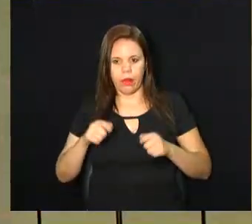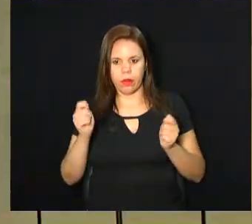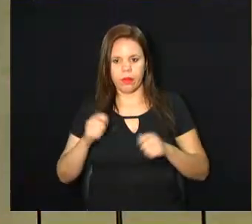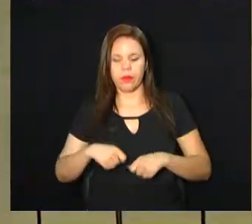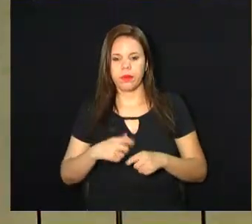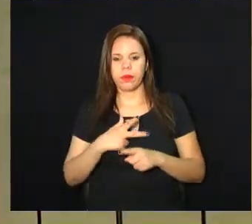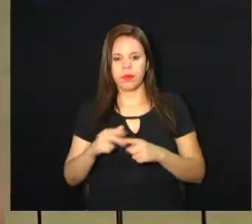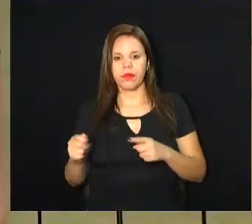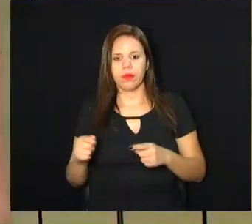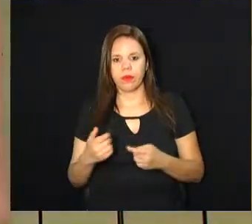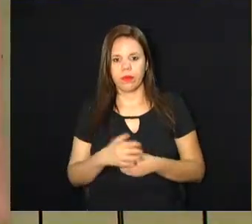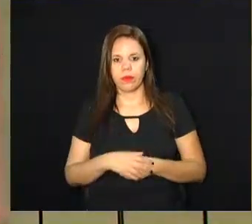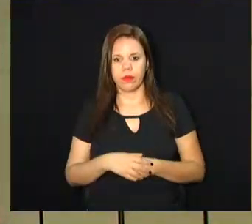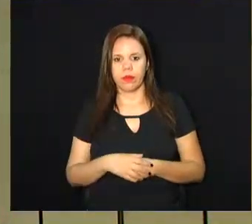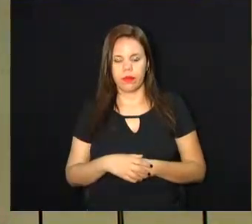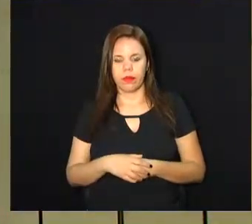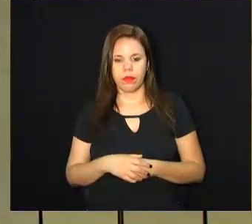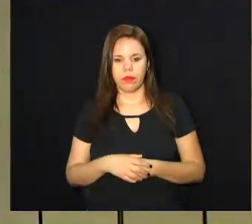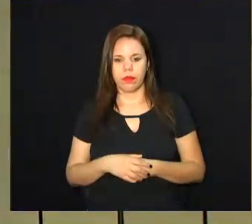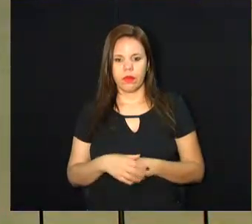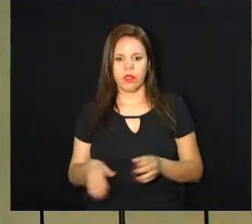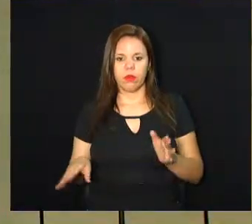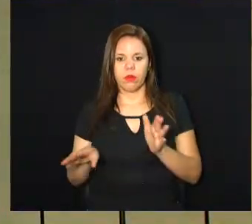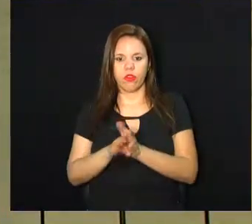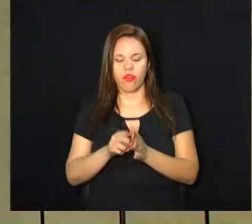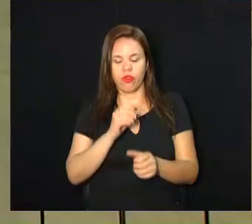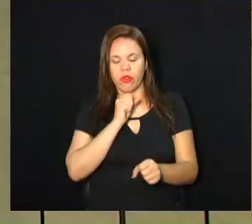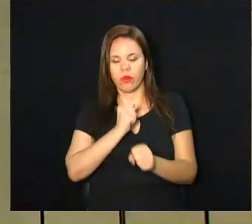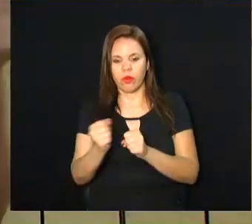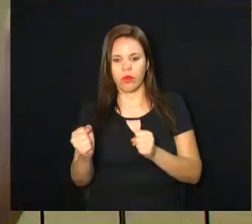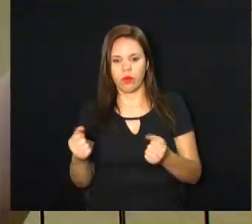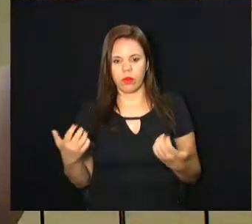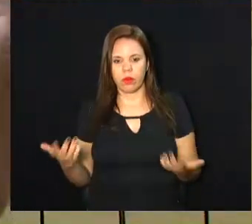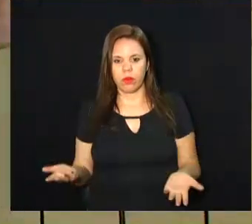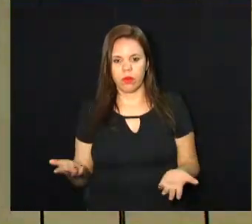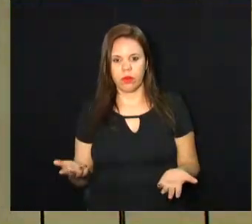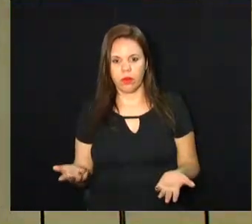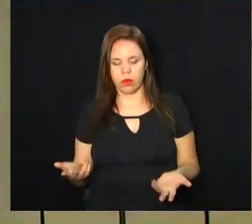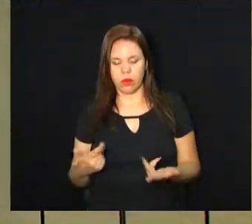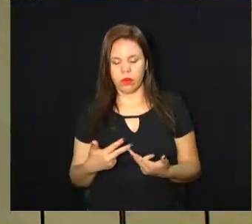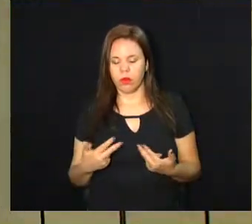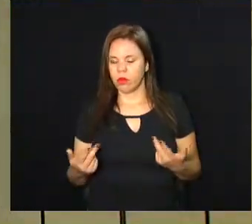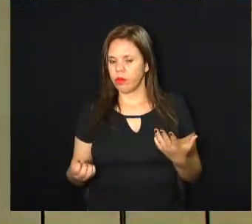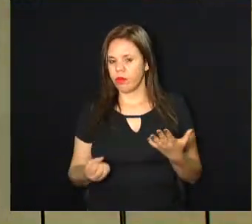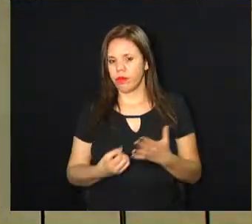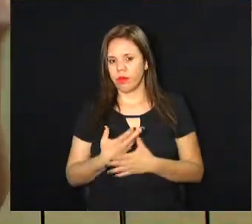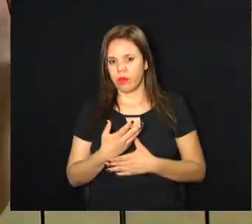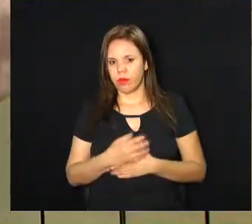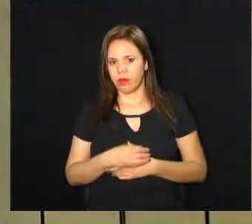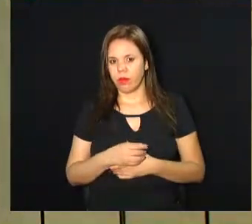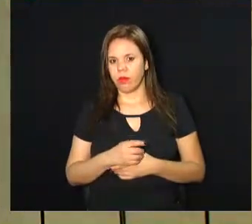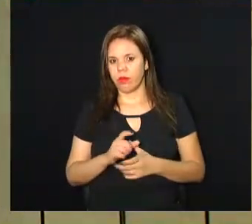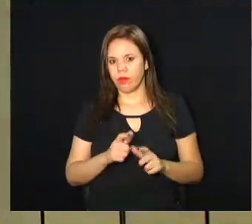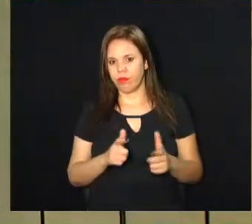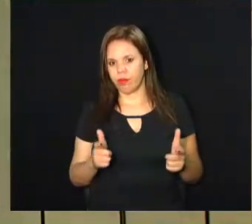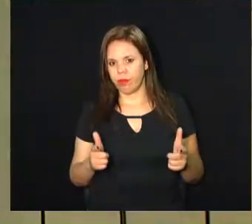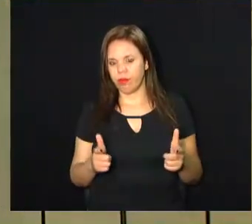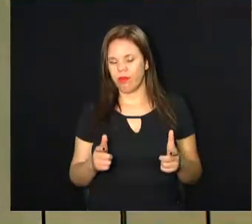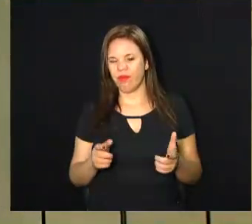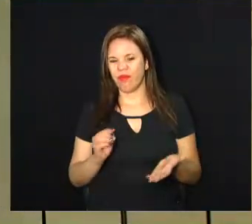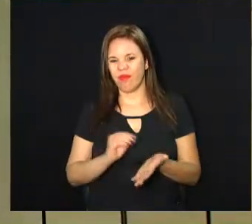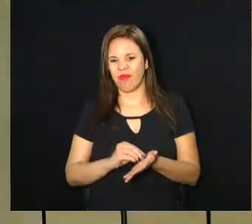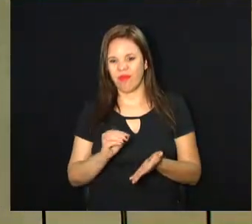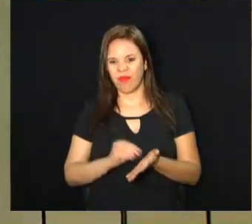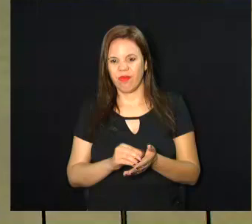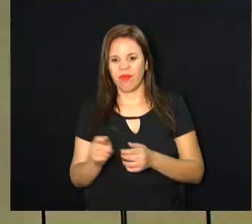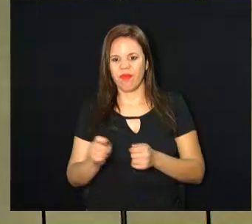se recuperar. Então, para se chegar a uma reprovação, algo bem grande está desequilibrado